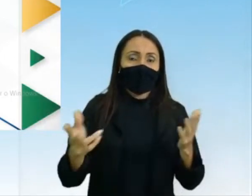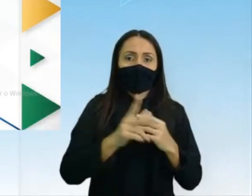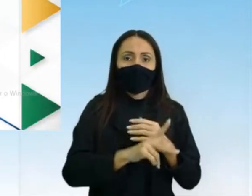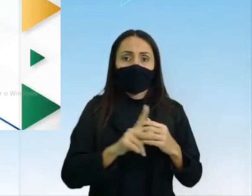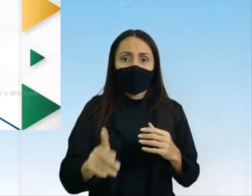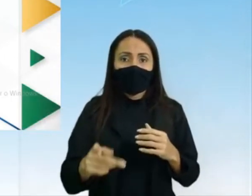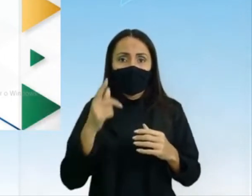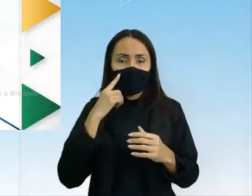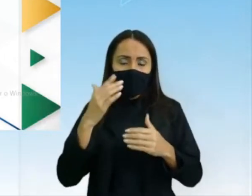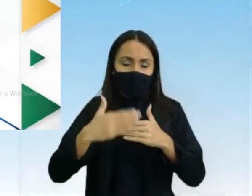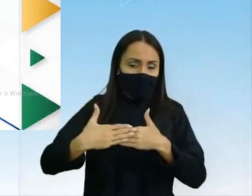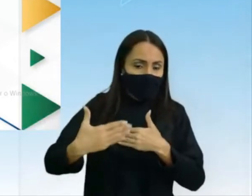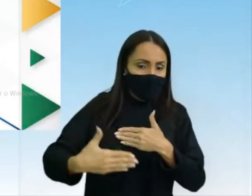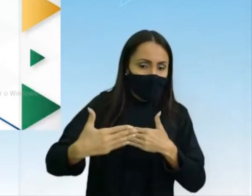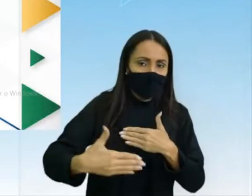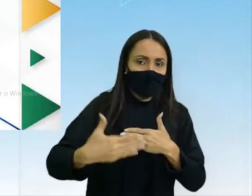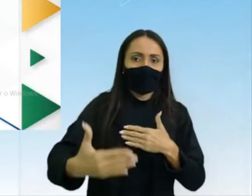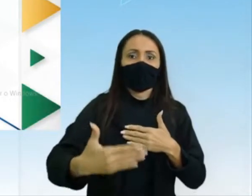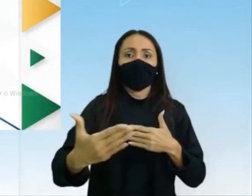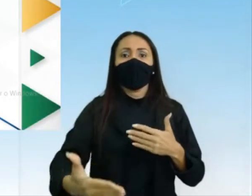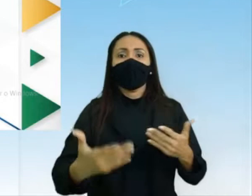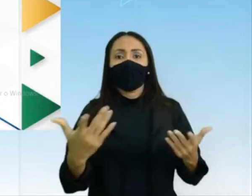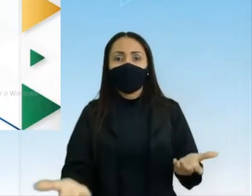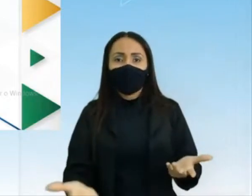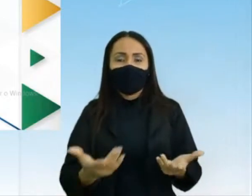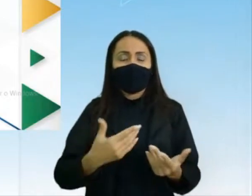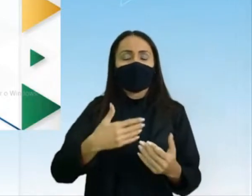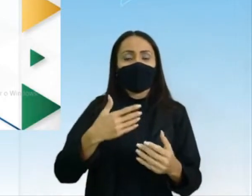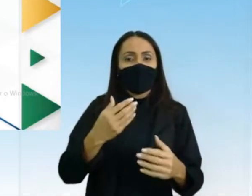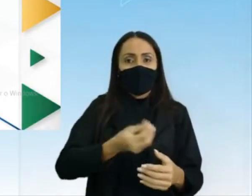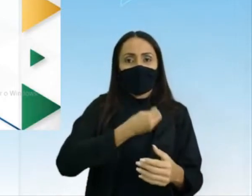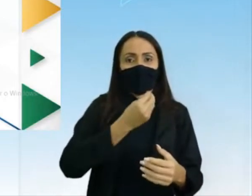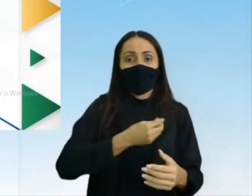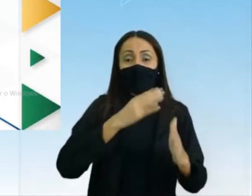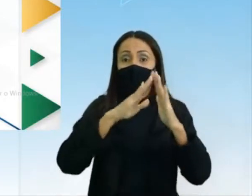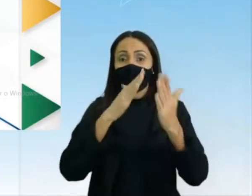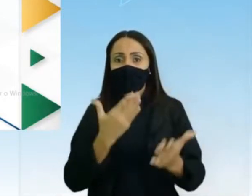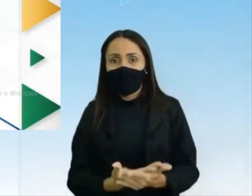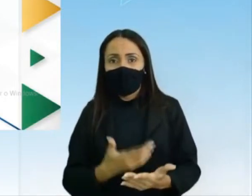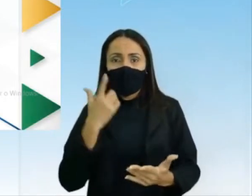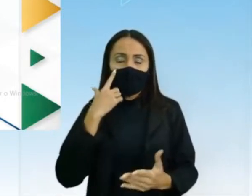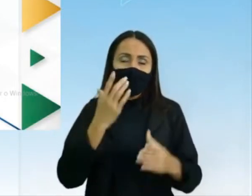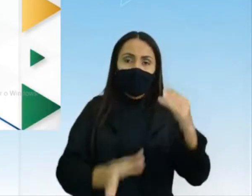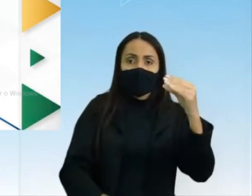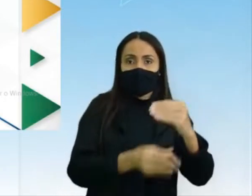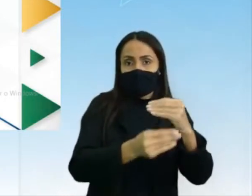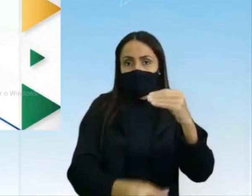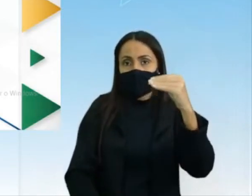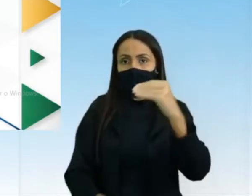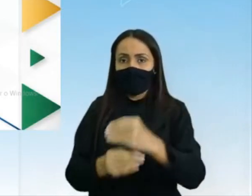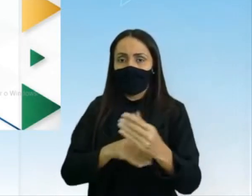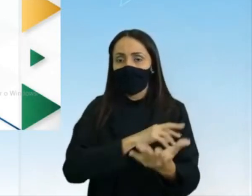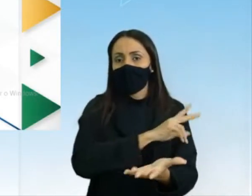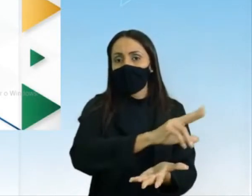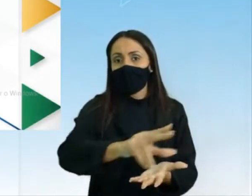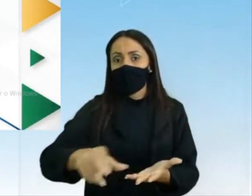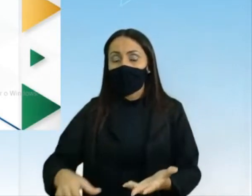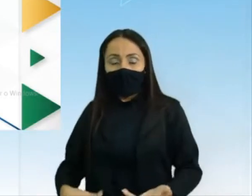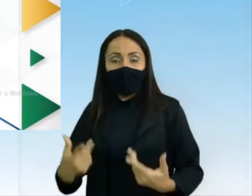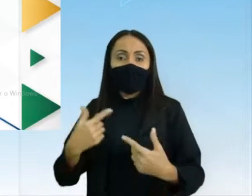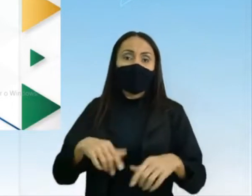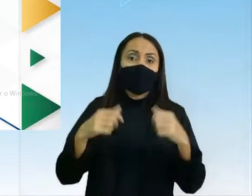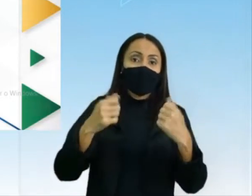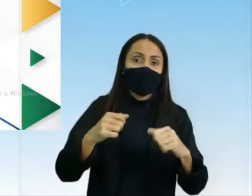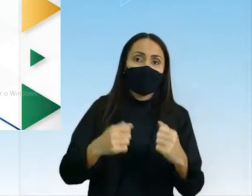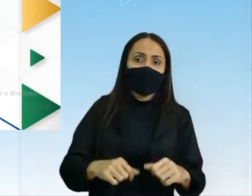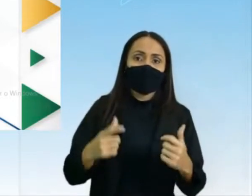professores, no decorrer da sua vida escolar, trabalhos, síntese, resumos, etc. E isso tem que